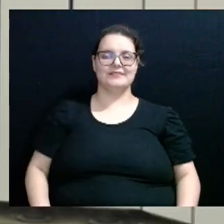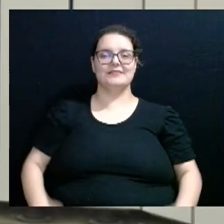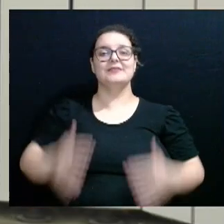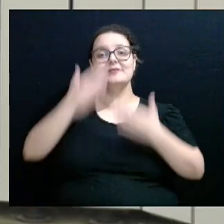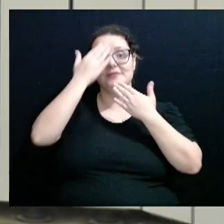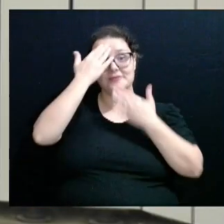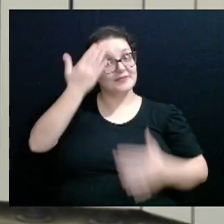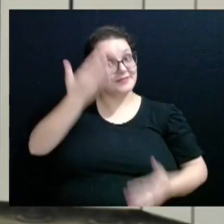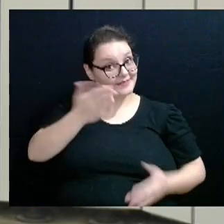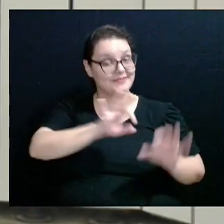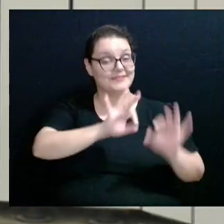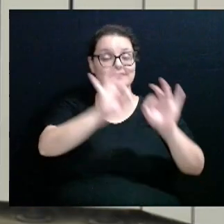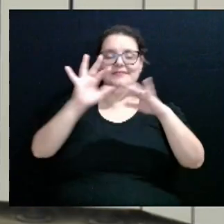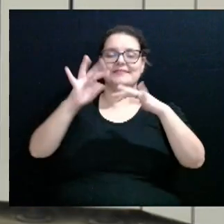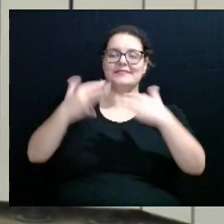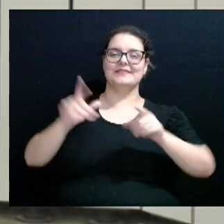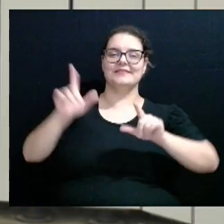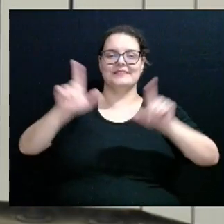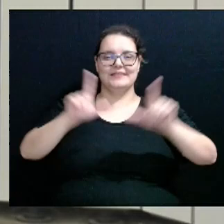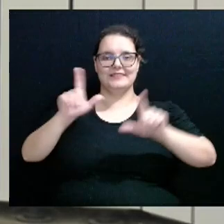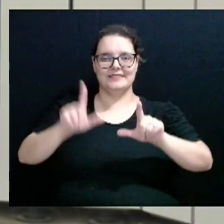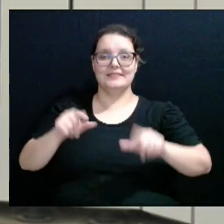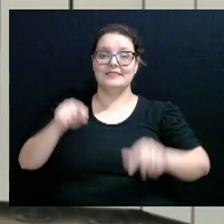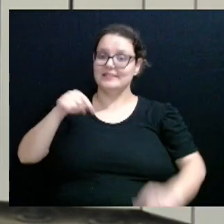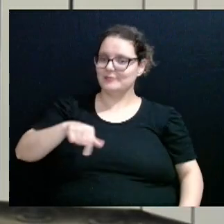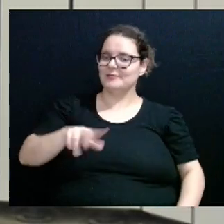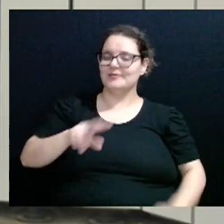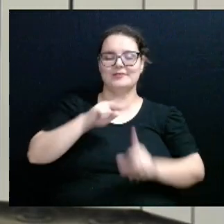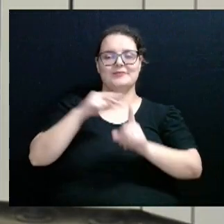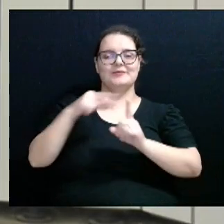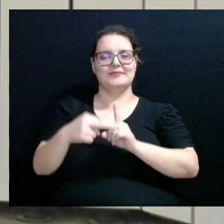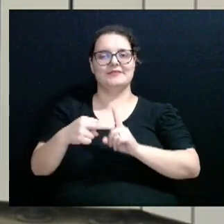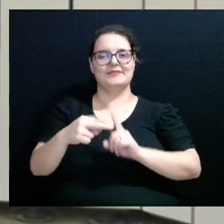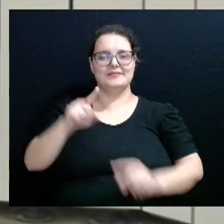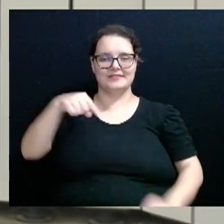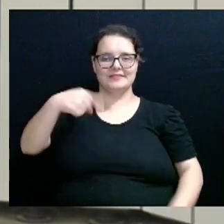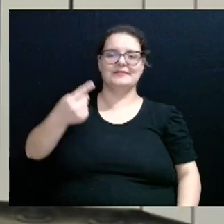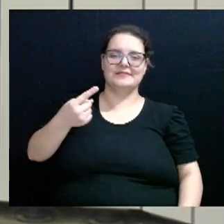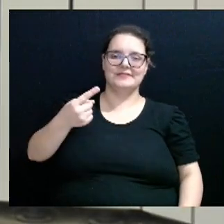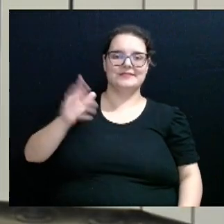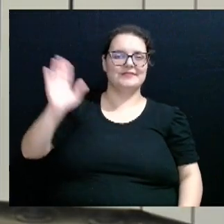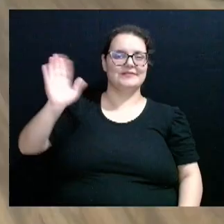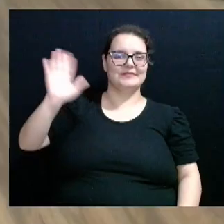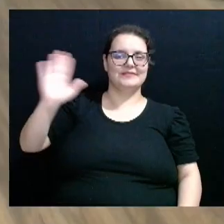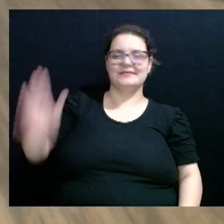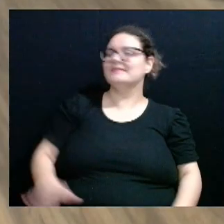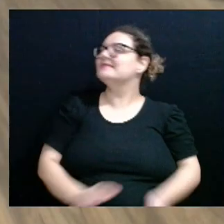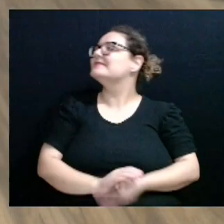acompanhou pelas telas. Esse foi mais um Ponto de Vista. Até o próximo programa. Tchau!